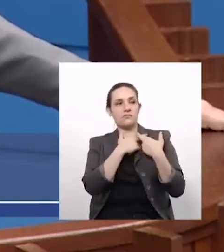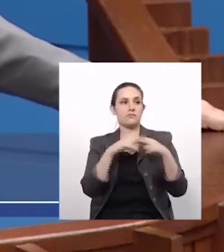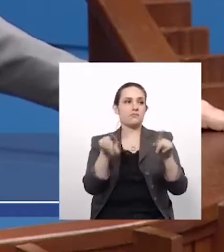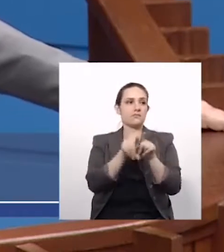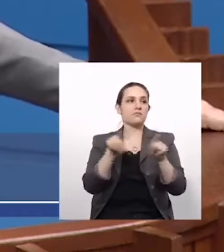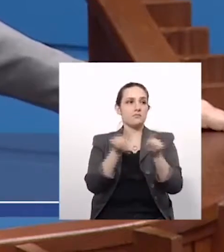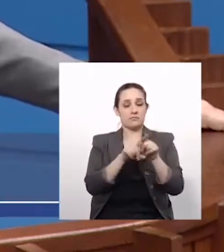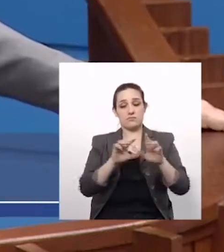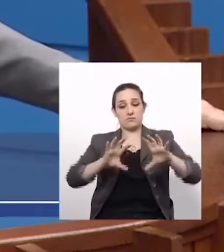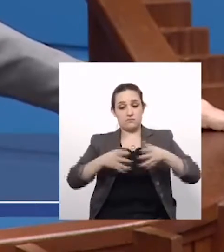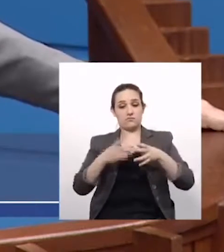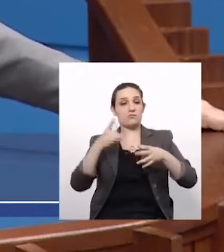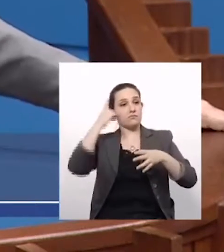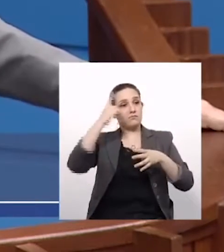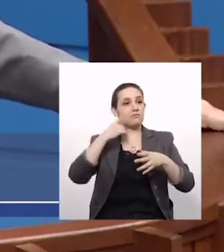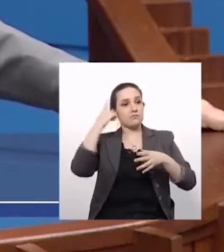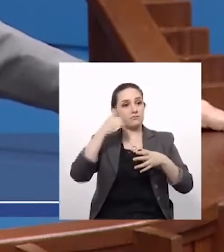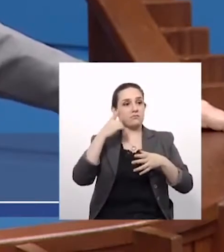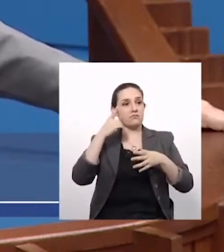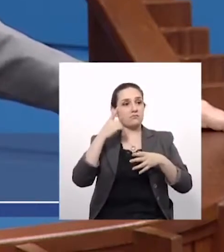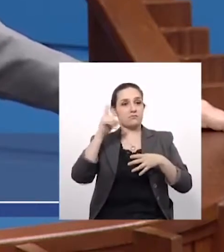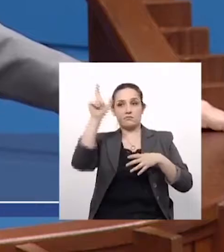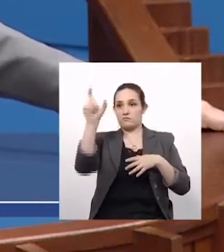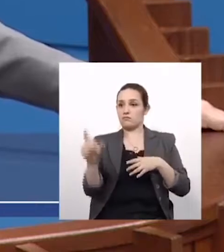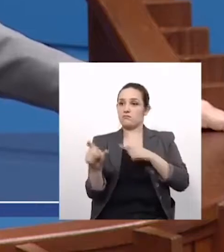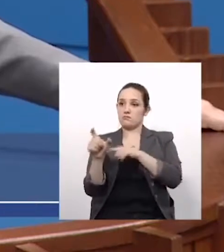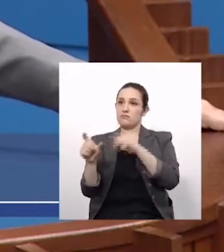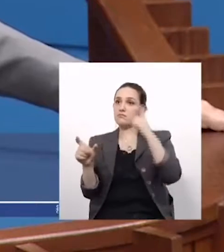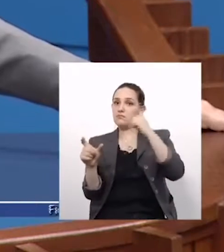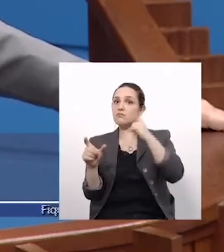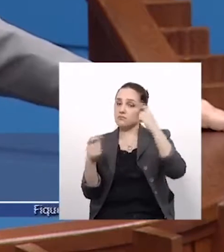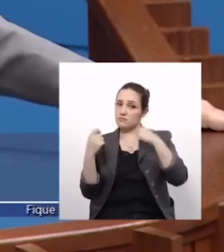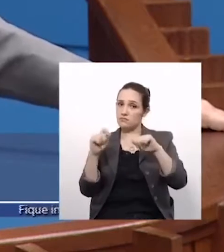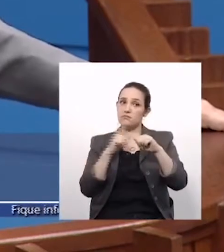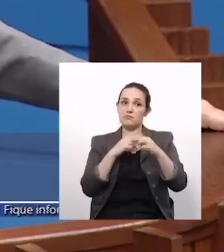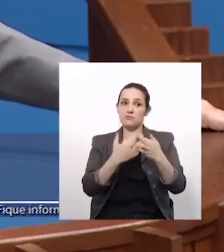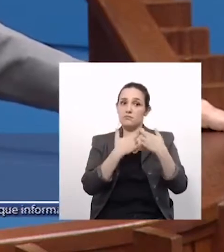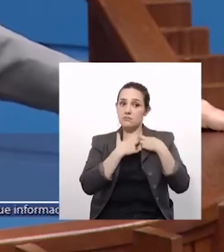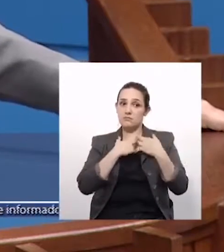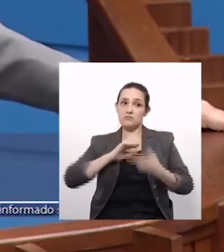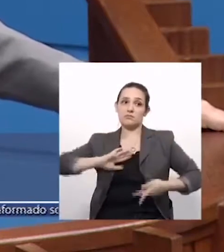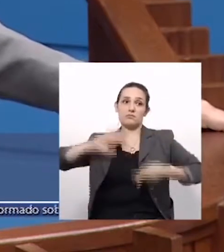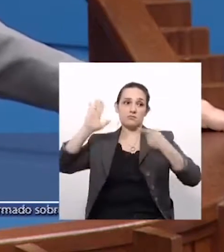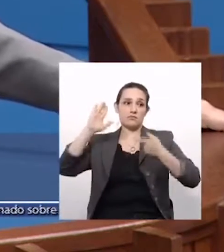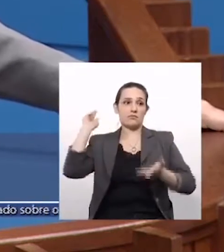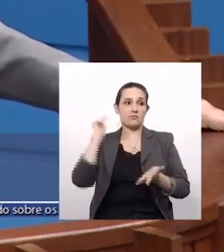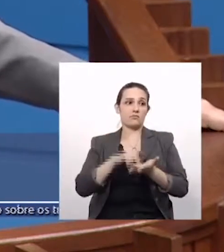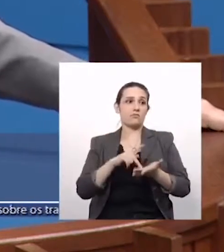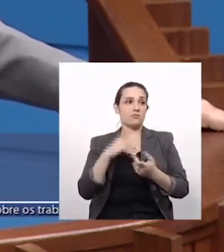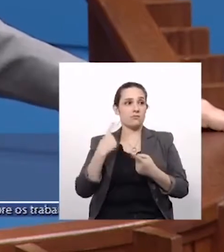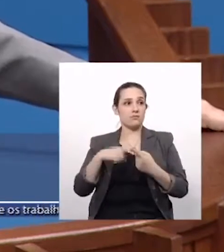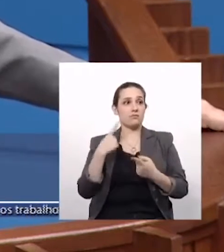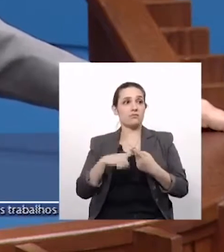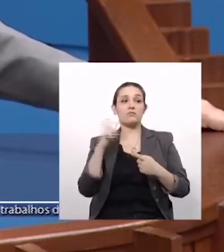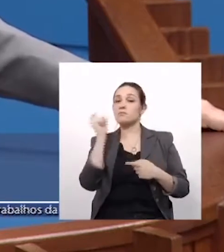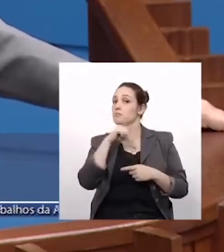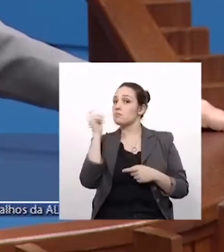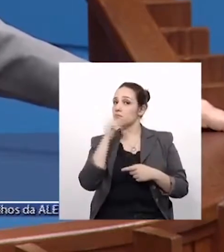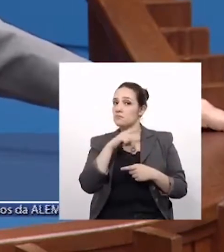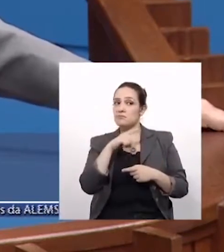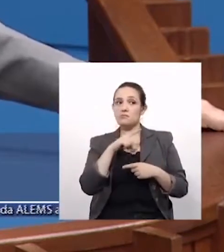o parlamentar, ele tem que ter responsabilidade com a verdade, porque a mentira tem pernas